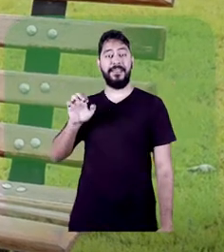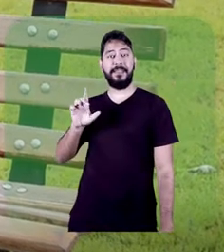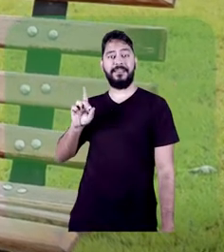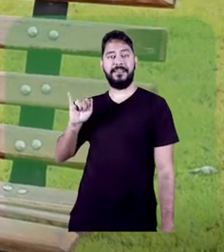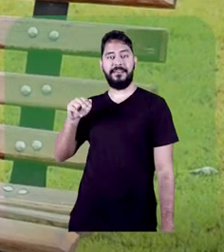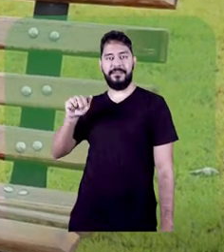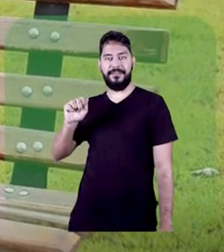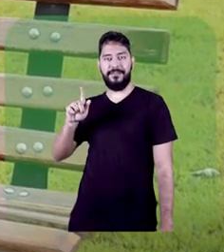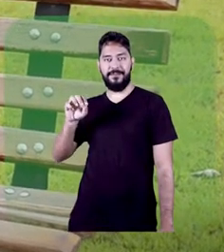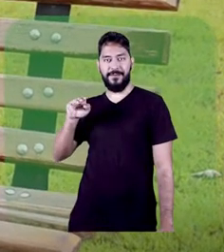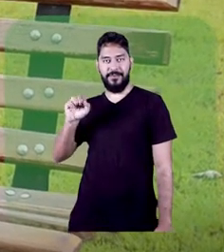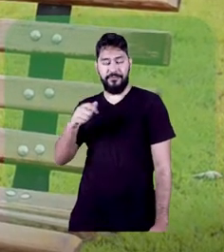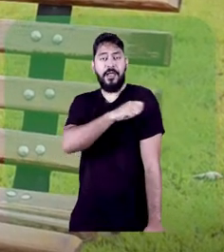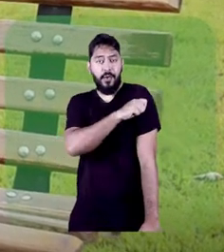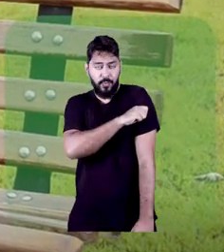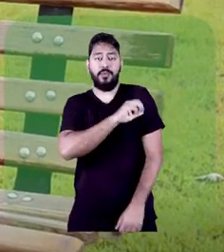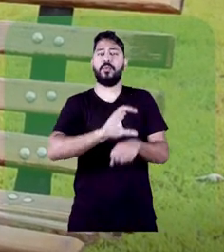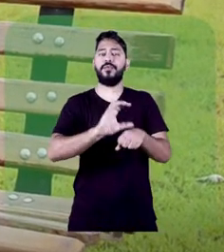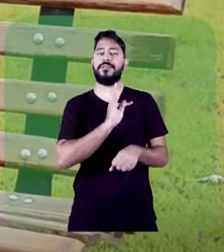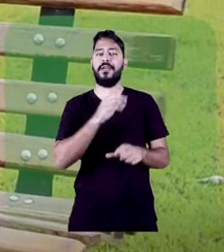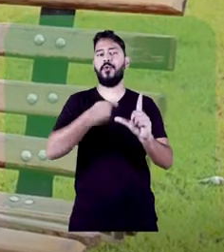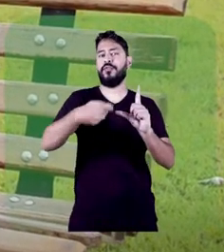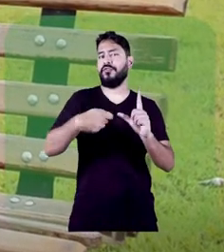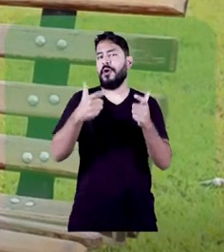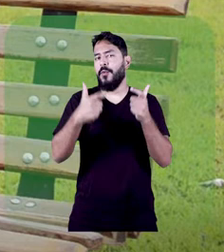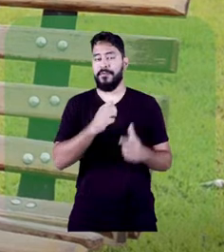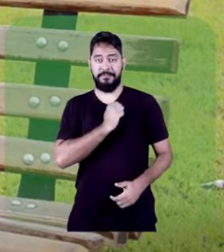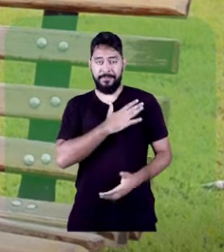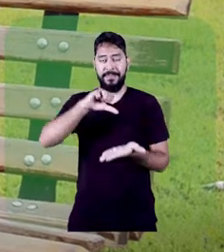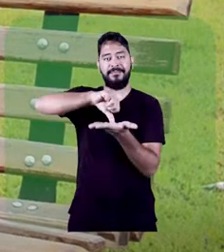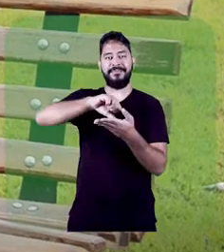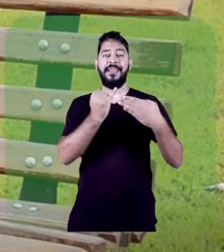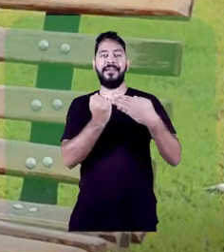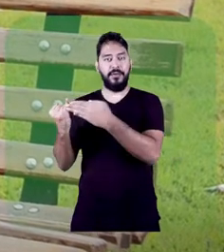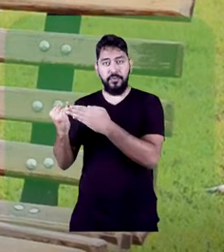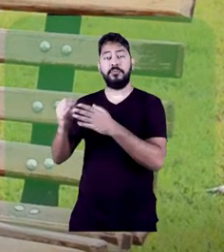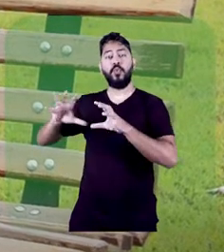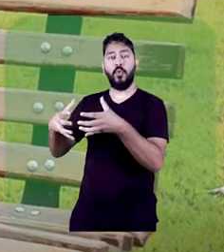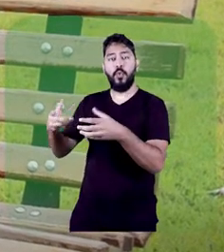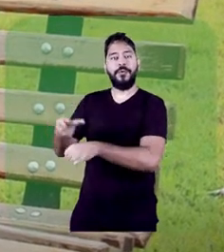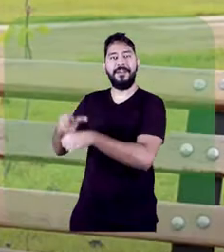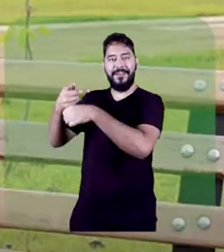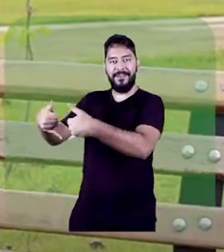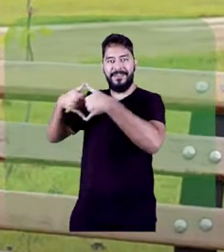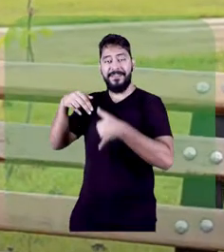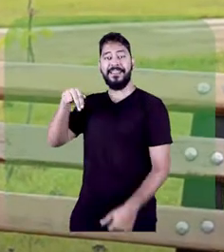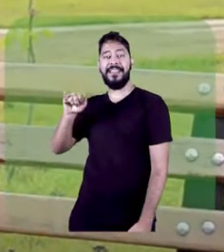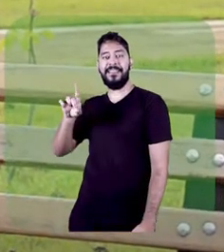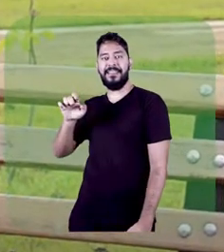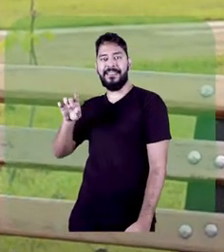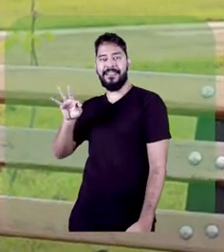Olá, eu sou Ediana Gomes, estudante do curso Técnico em Logística do IFPE Campus Igaraçu e uma